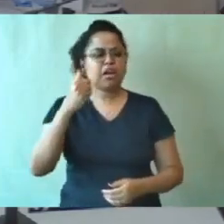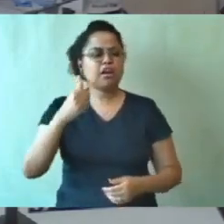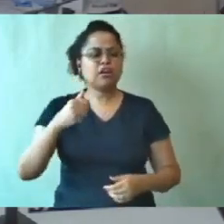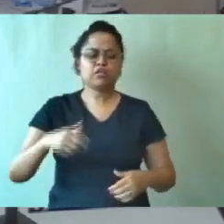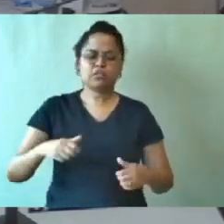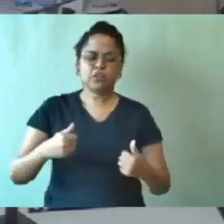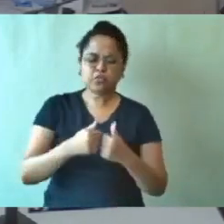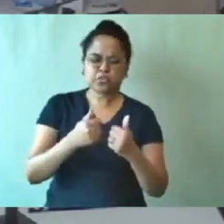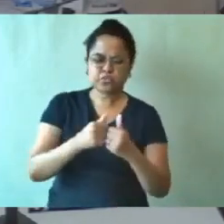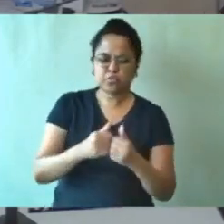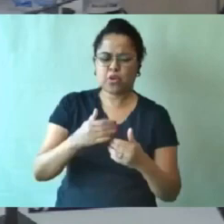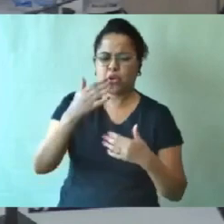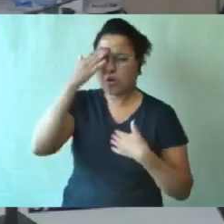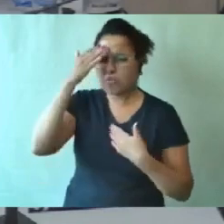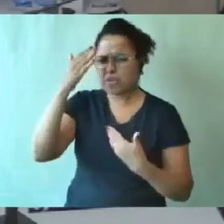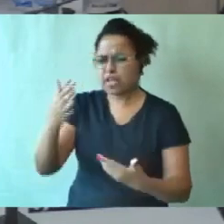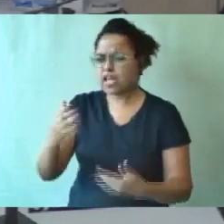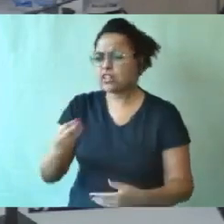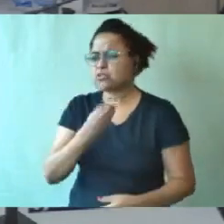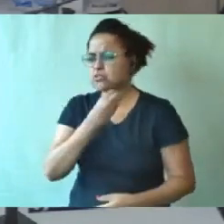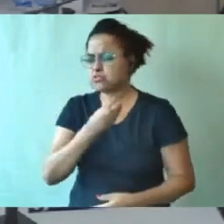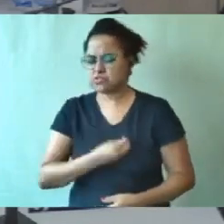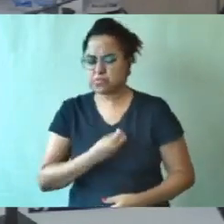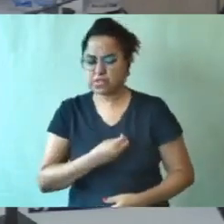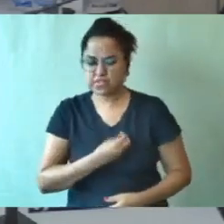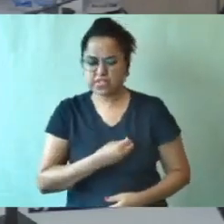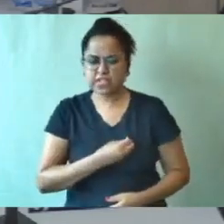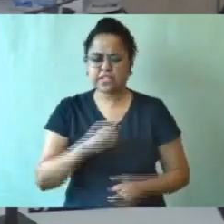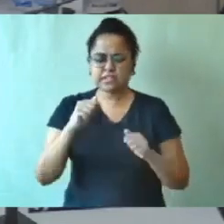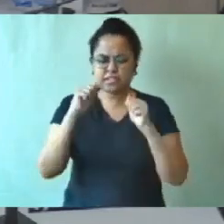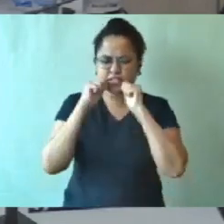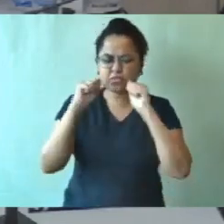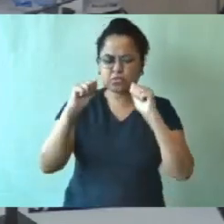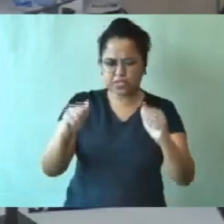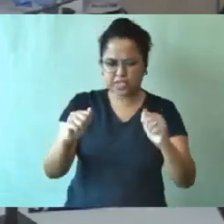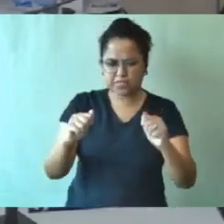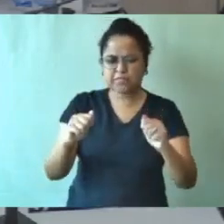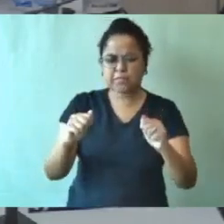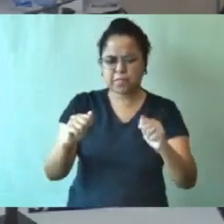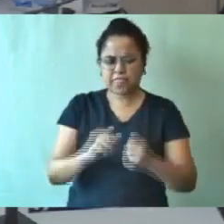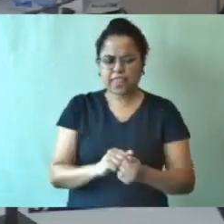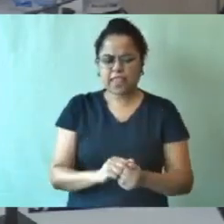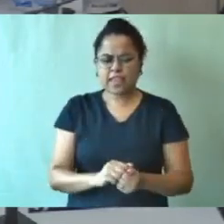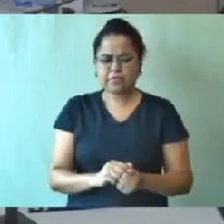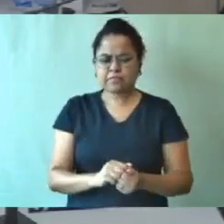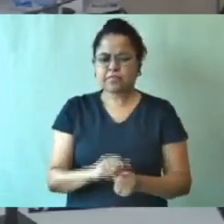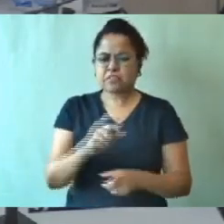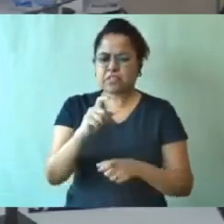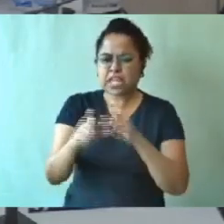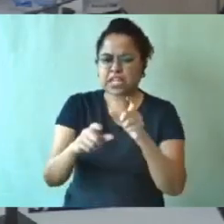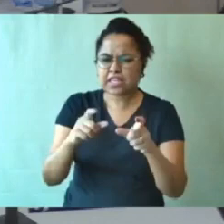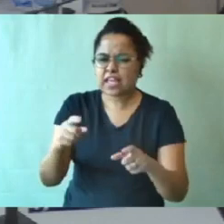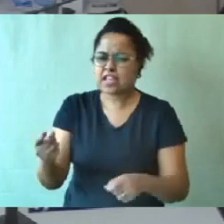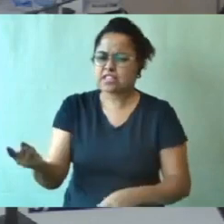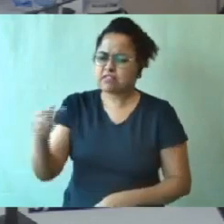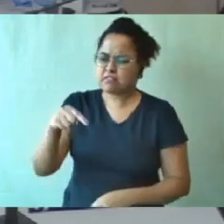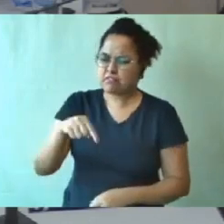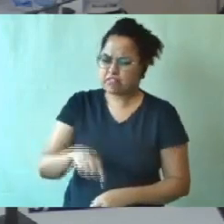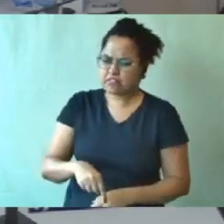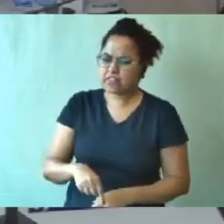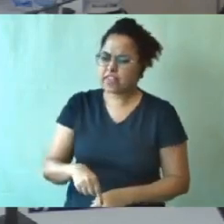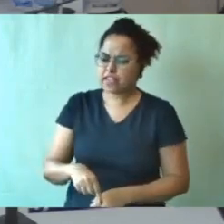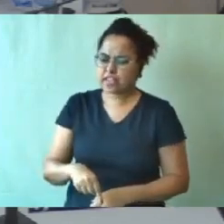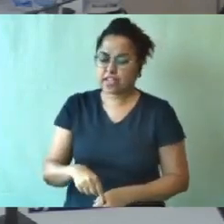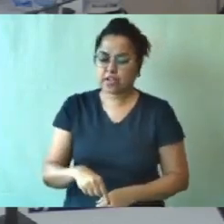presentes. Obrigado, assessoria. Obrigado àqueles que tiveram realmente a possibilidade de vir essa semana aí, que conecta Natal